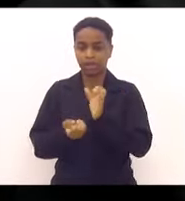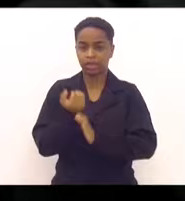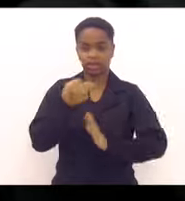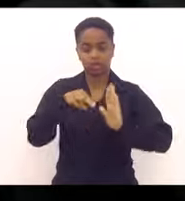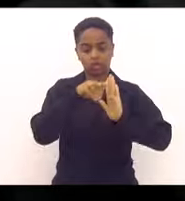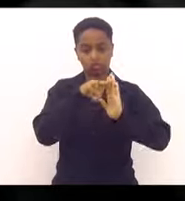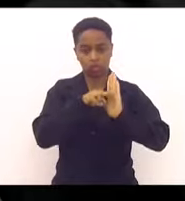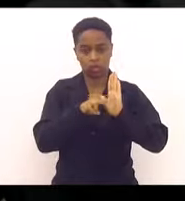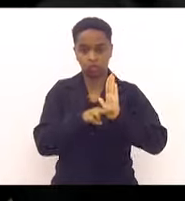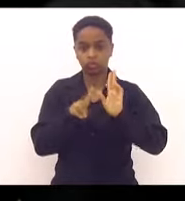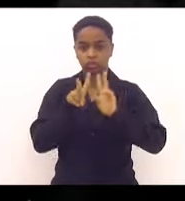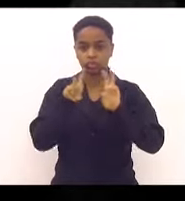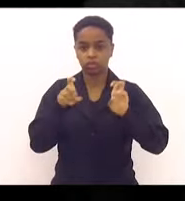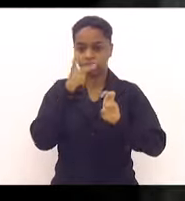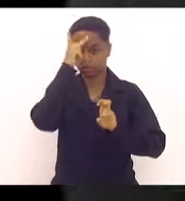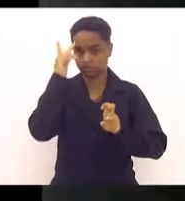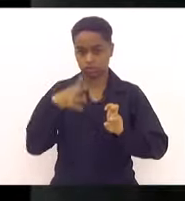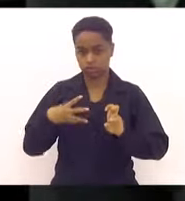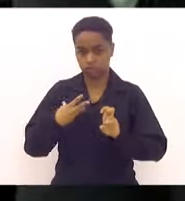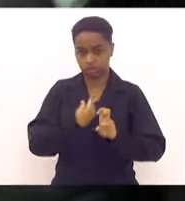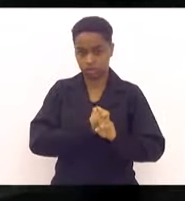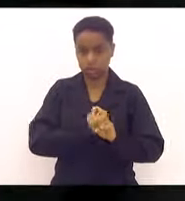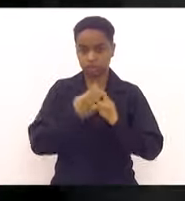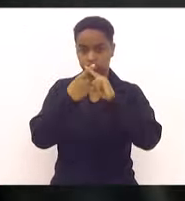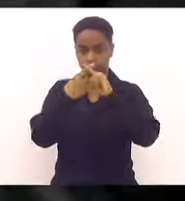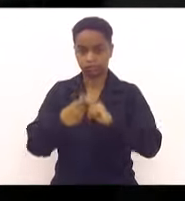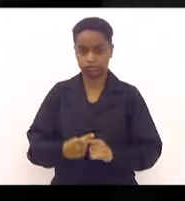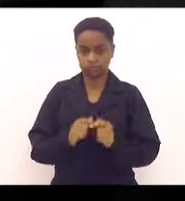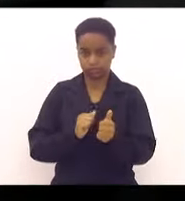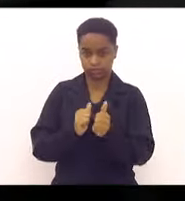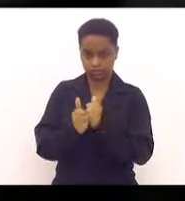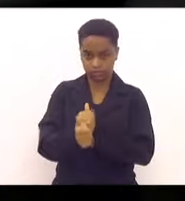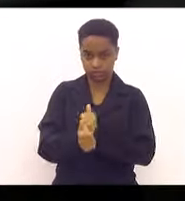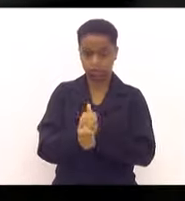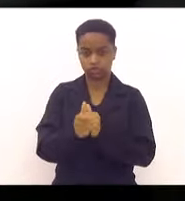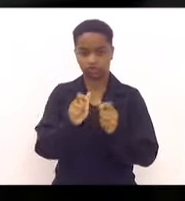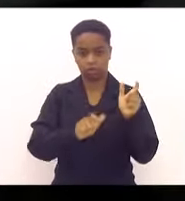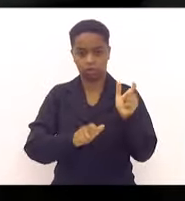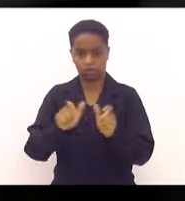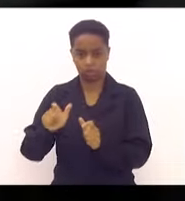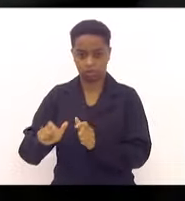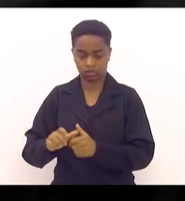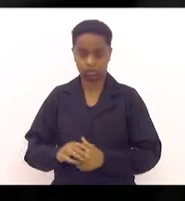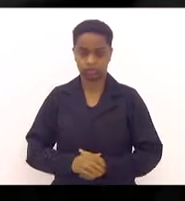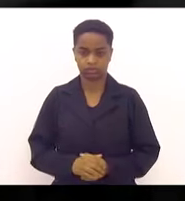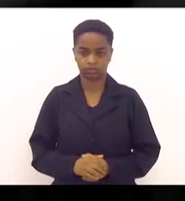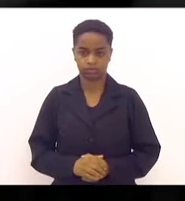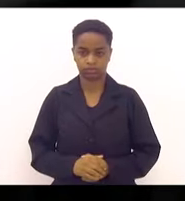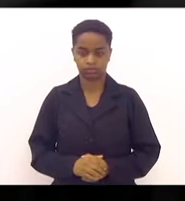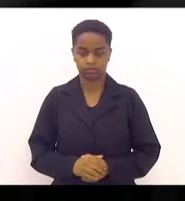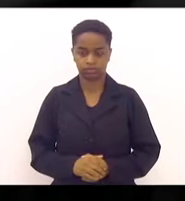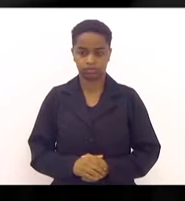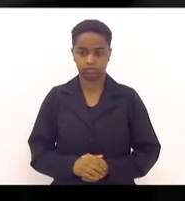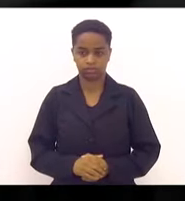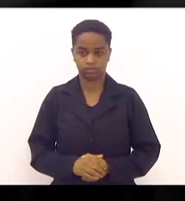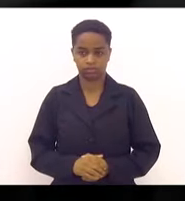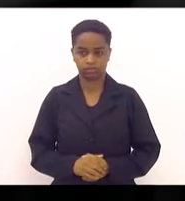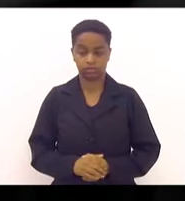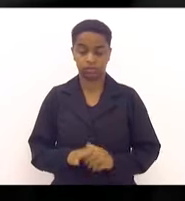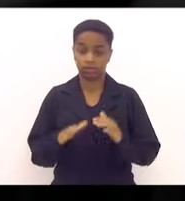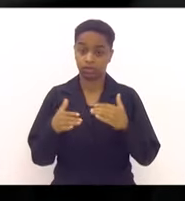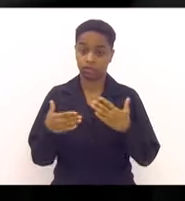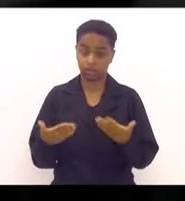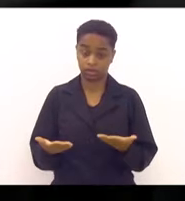essa questão das pessoas trans no exercício das atividades esportivas.